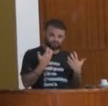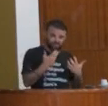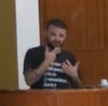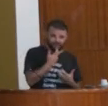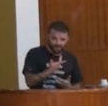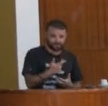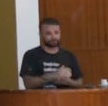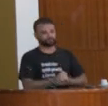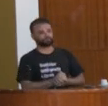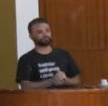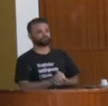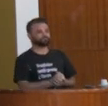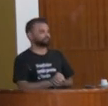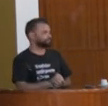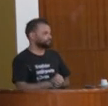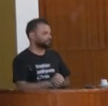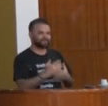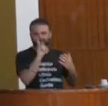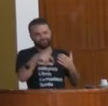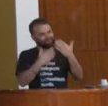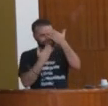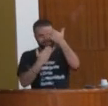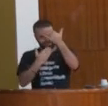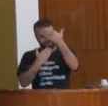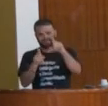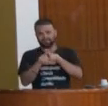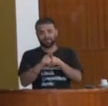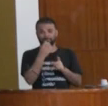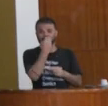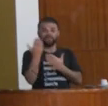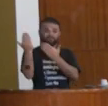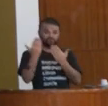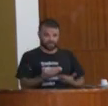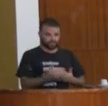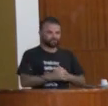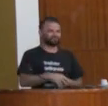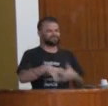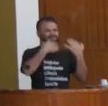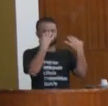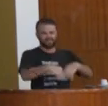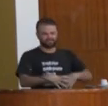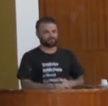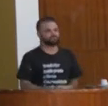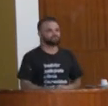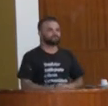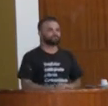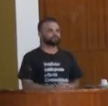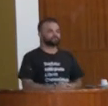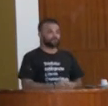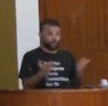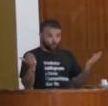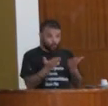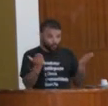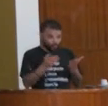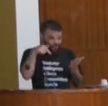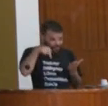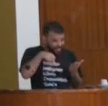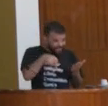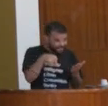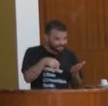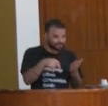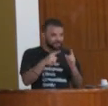deputado, é de agradecimento, de boas-vindas. Eu tenho certeza, né, que hoje aqui será uma